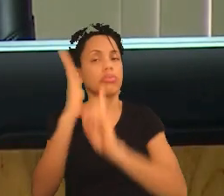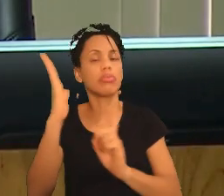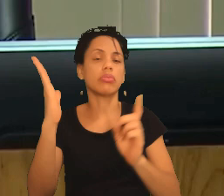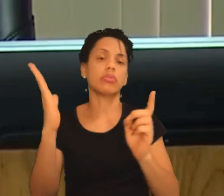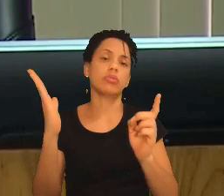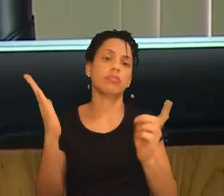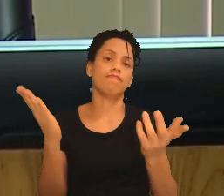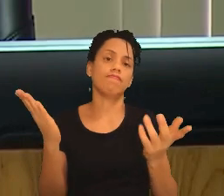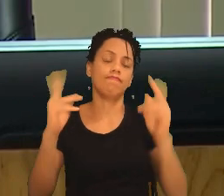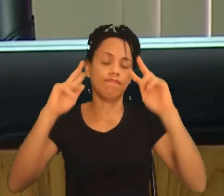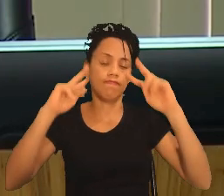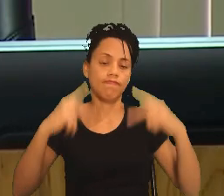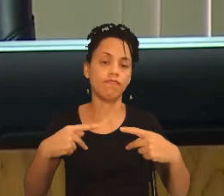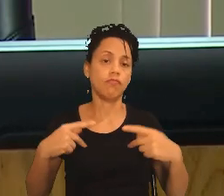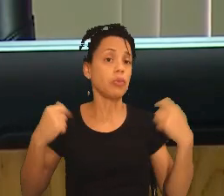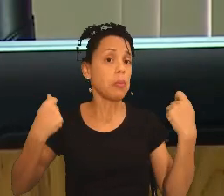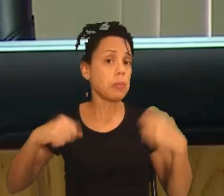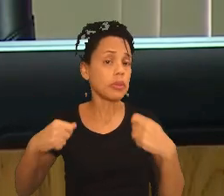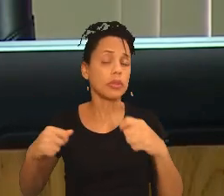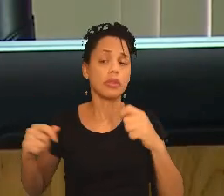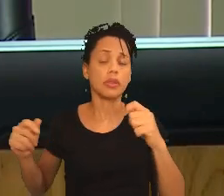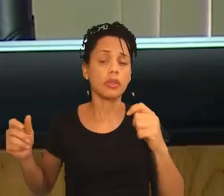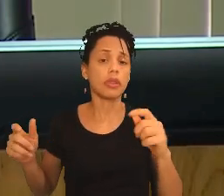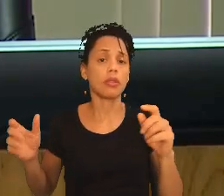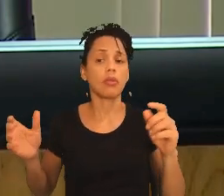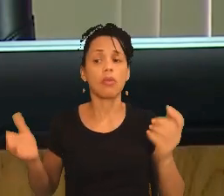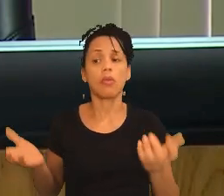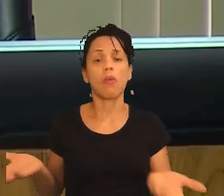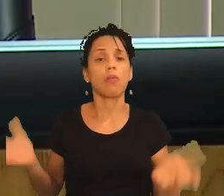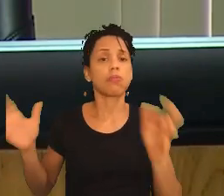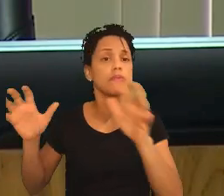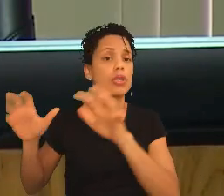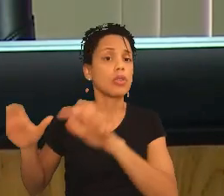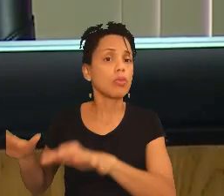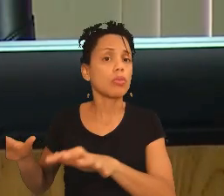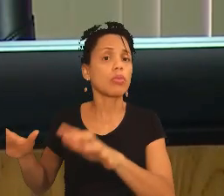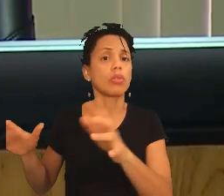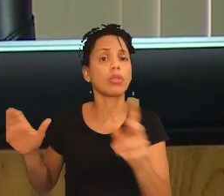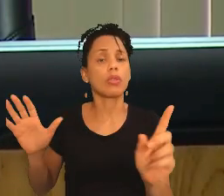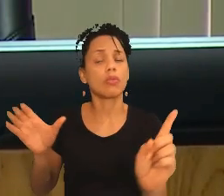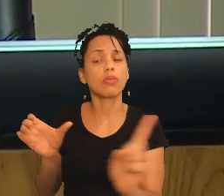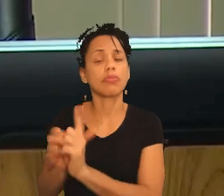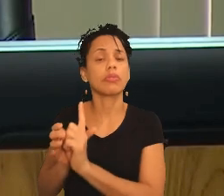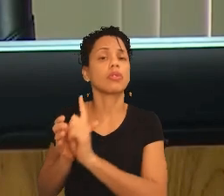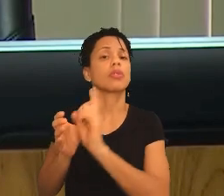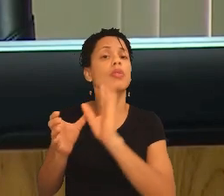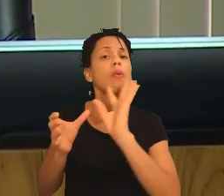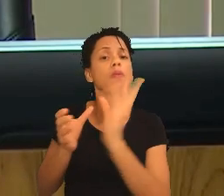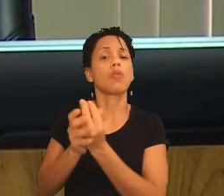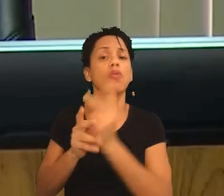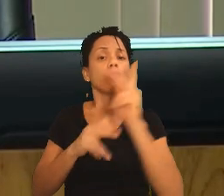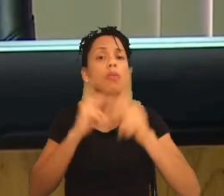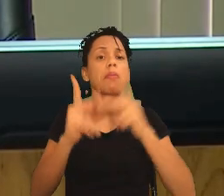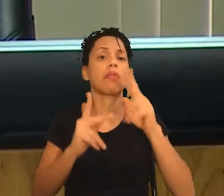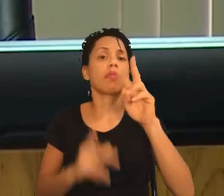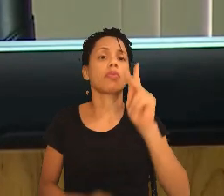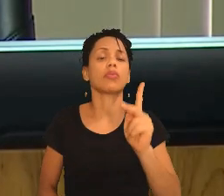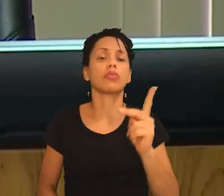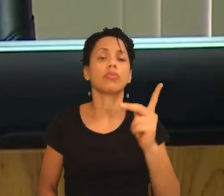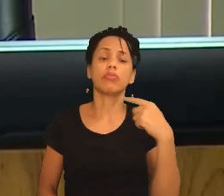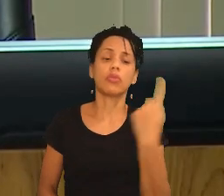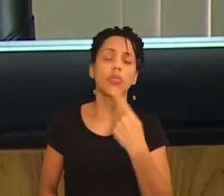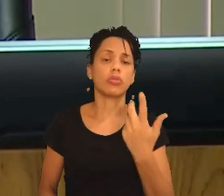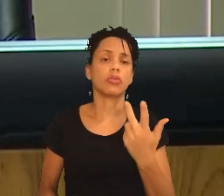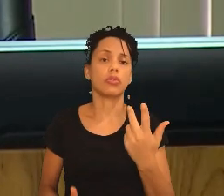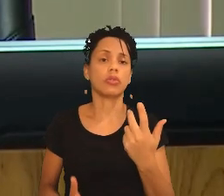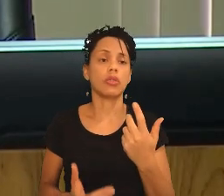do político, do jornalista, do negro. Fala de violações aos direitos humanos. Então, o nosso povo